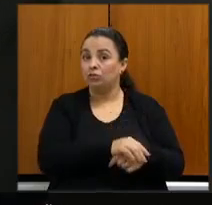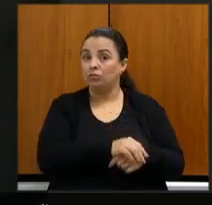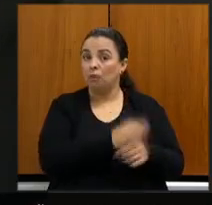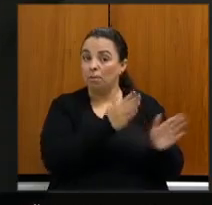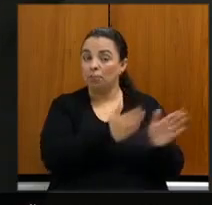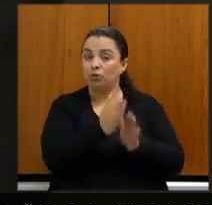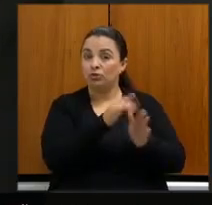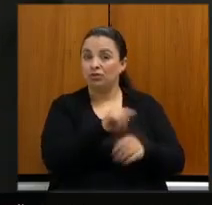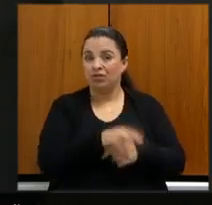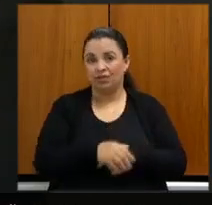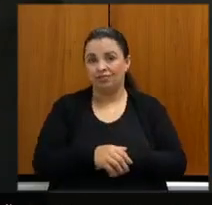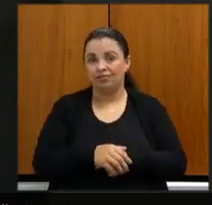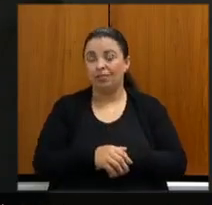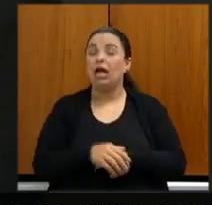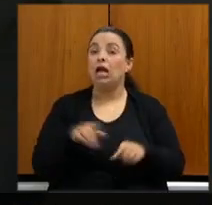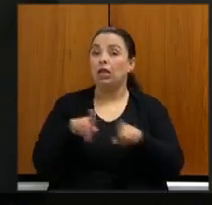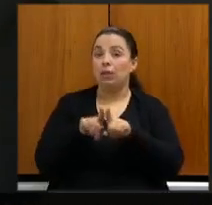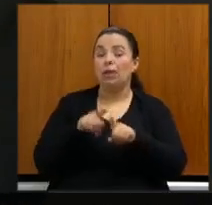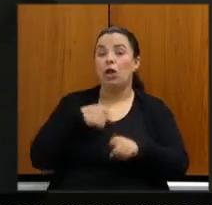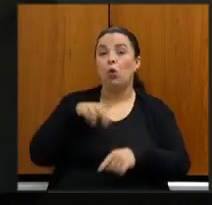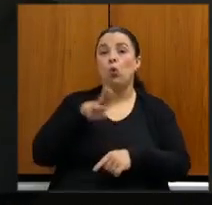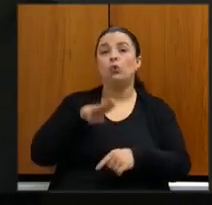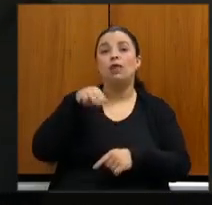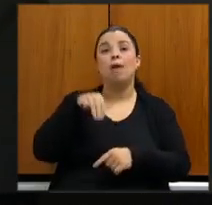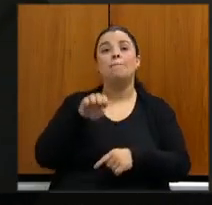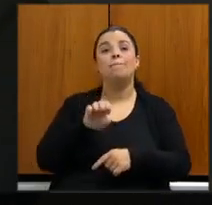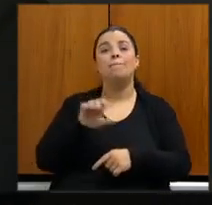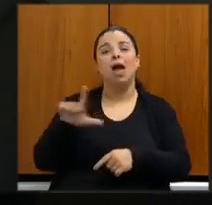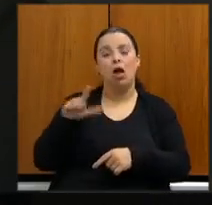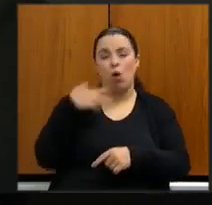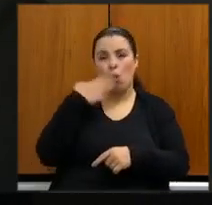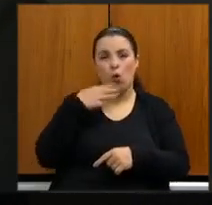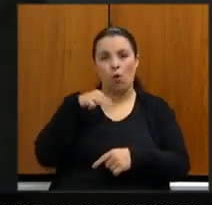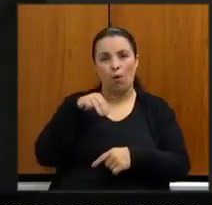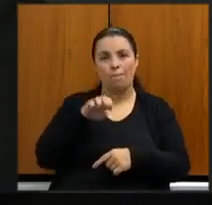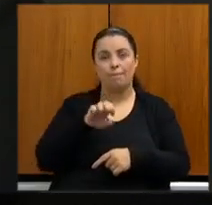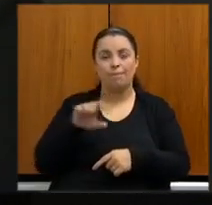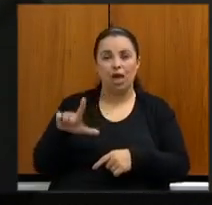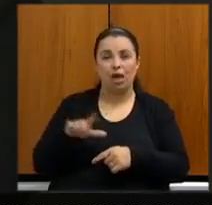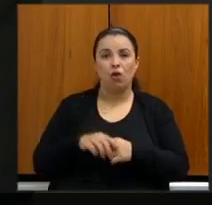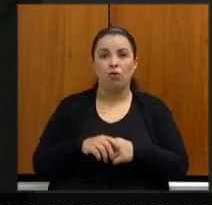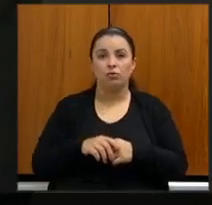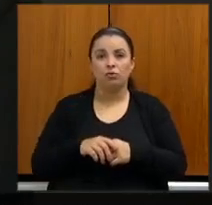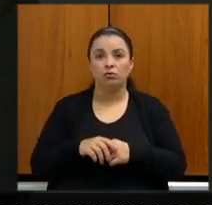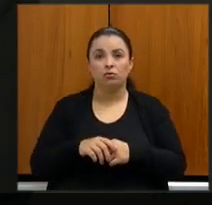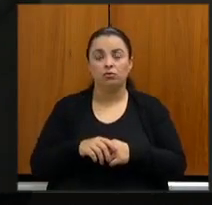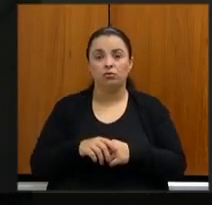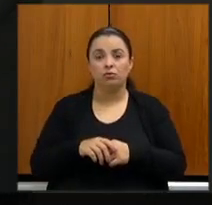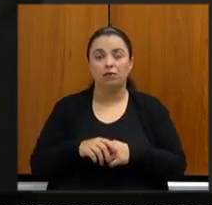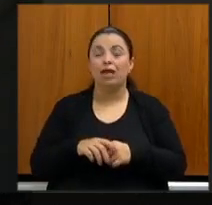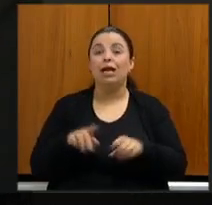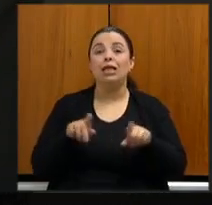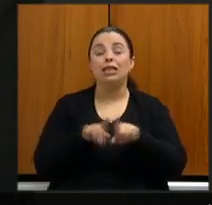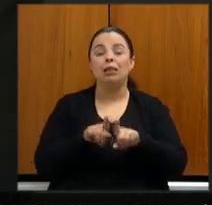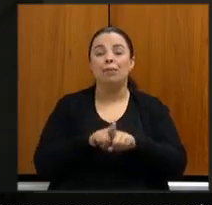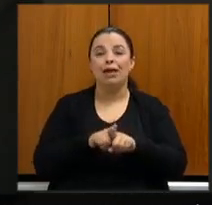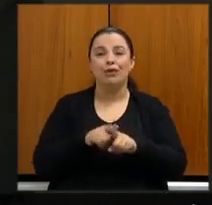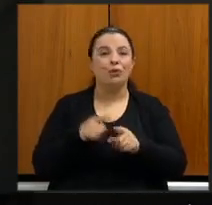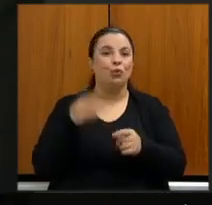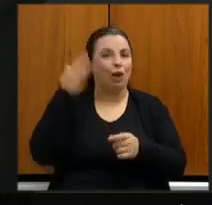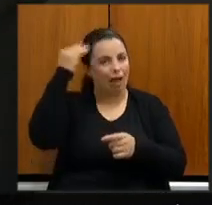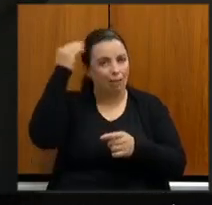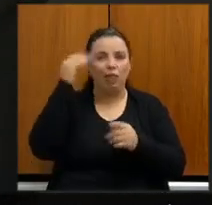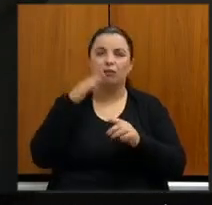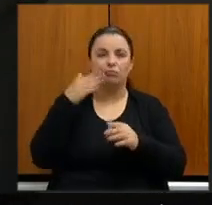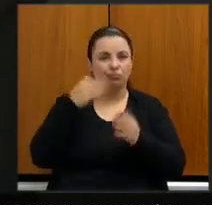utilizo é a sair a as as pinturas são feitas as mulheres onde lá